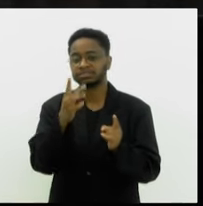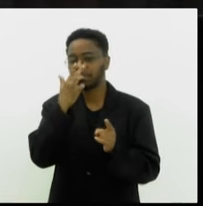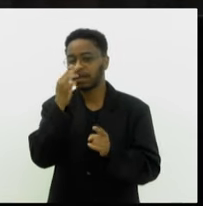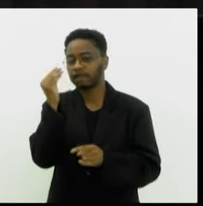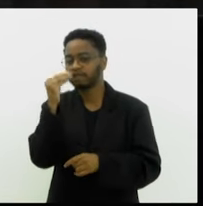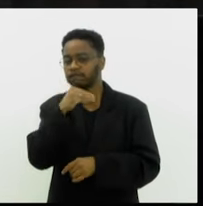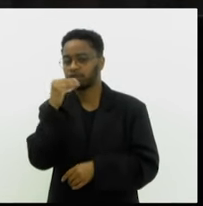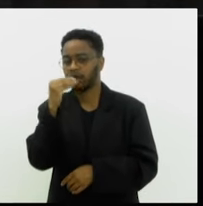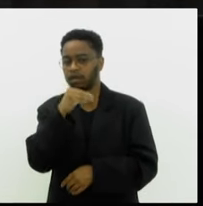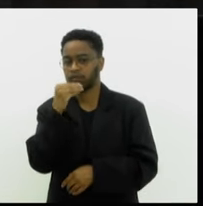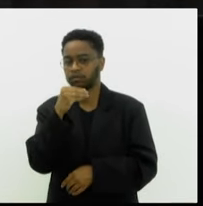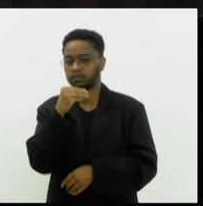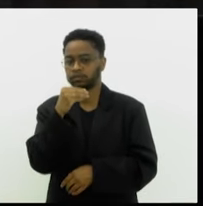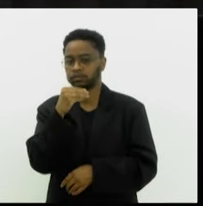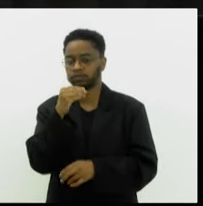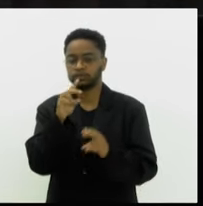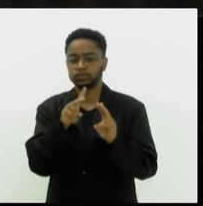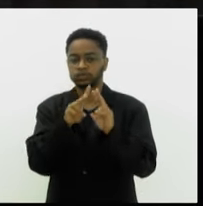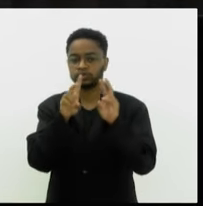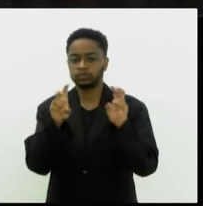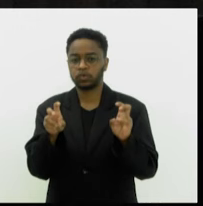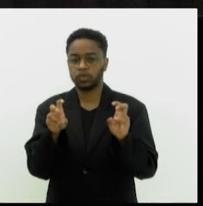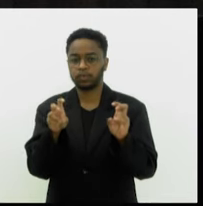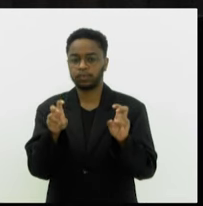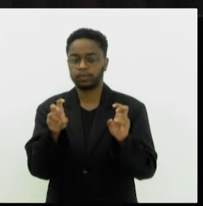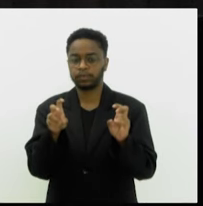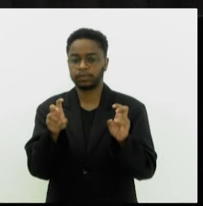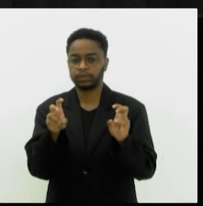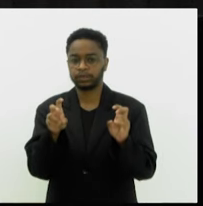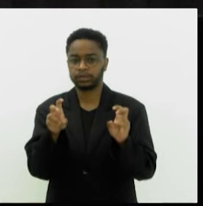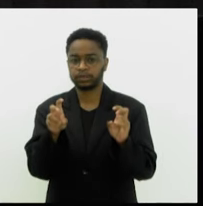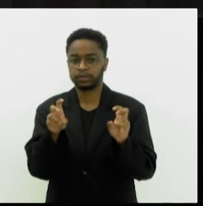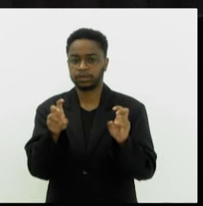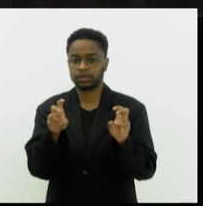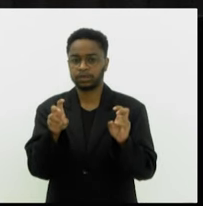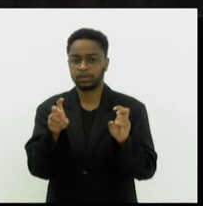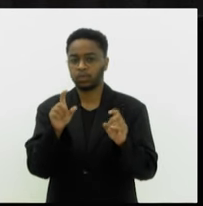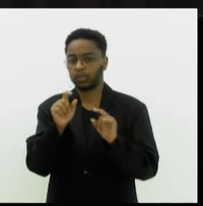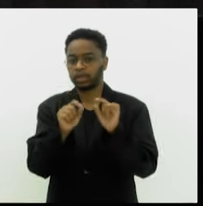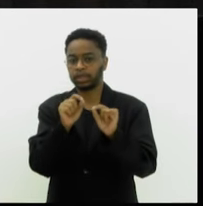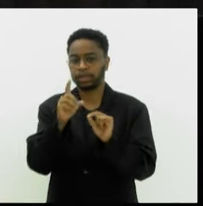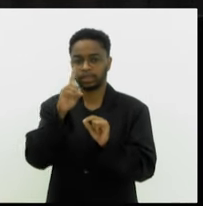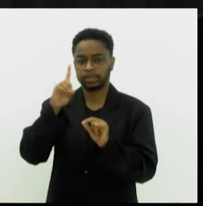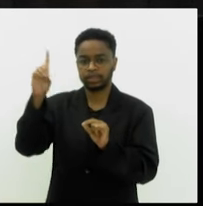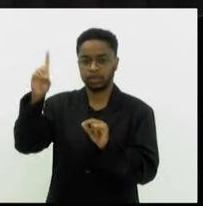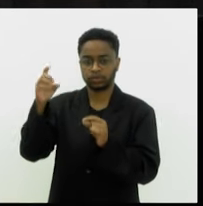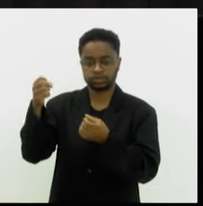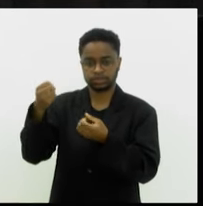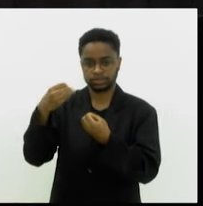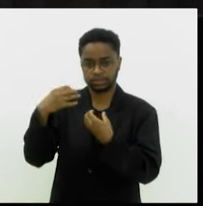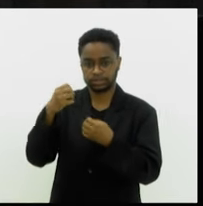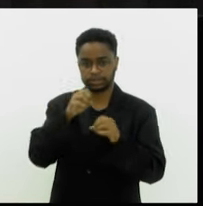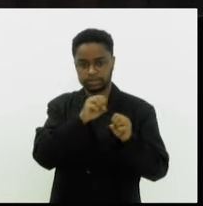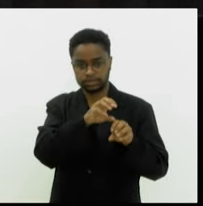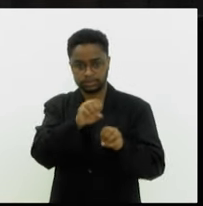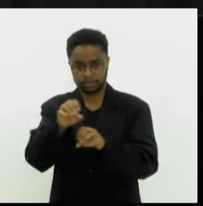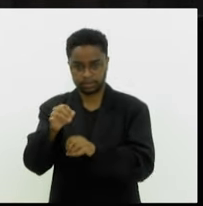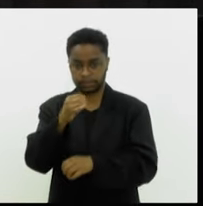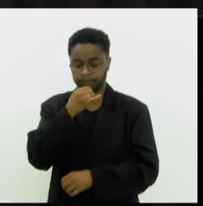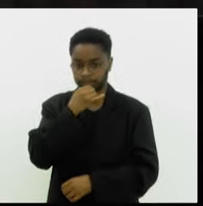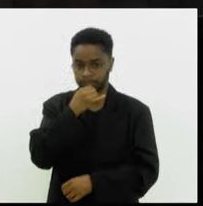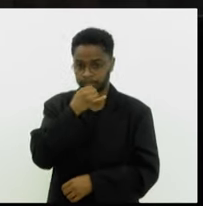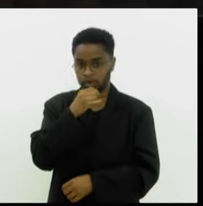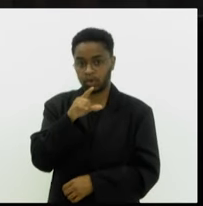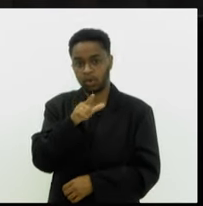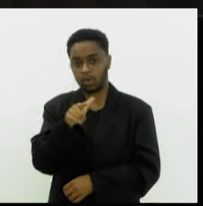fragilizada com relação àquilo que Deus ensina a gente. Por exemplo, outra